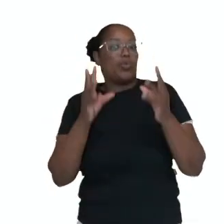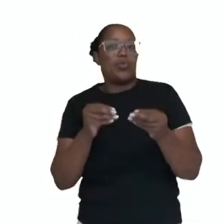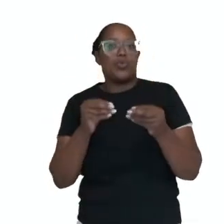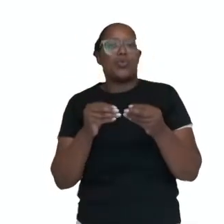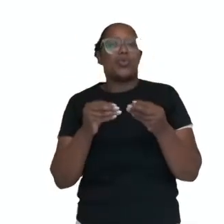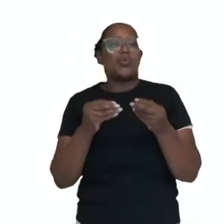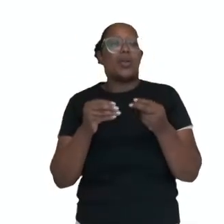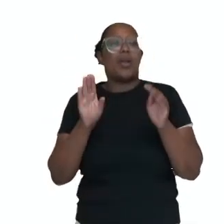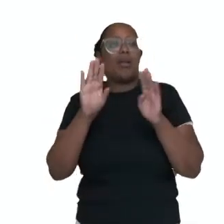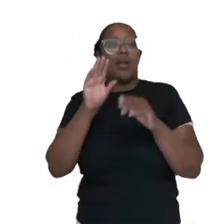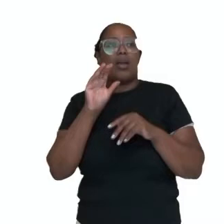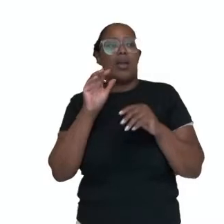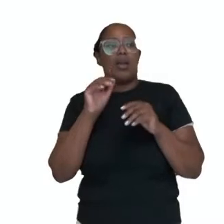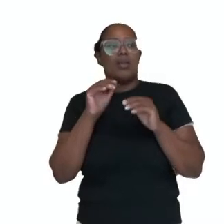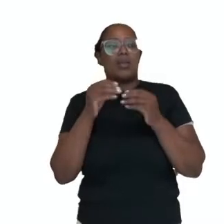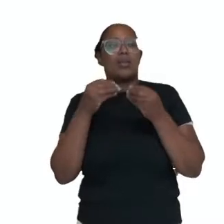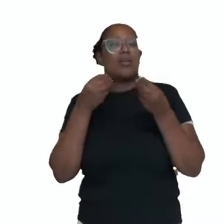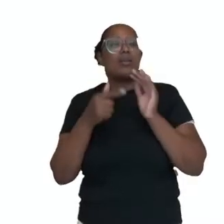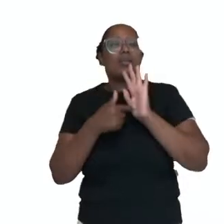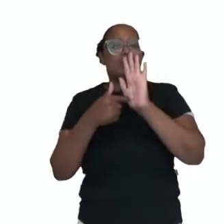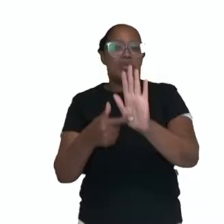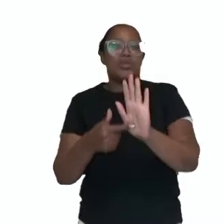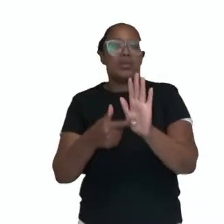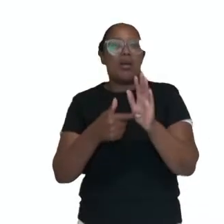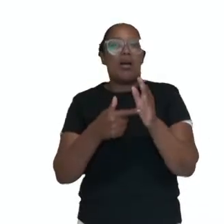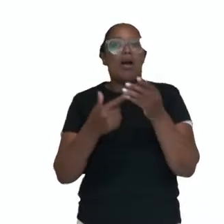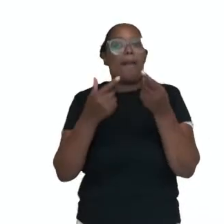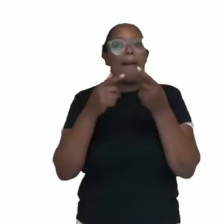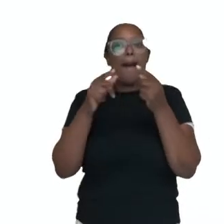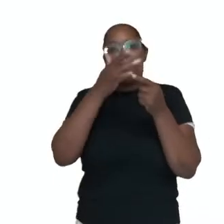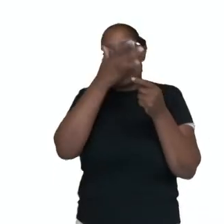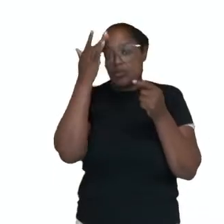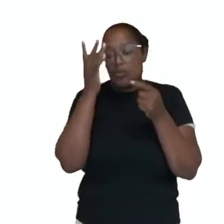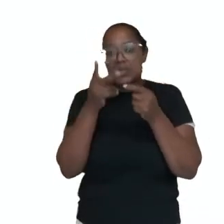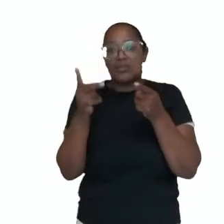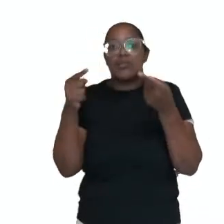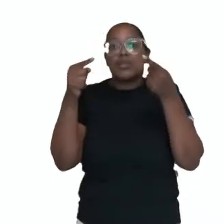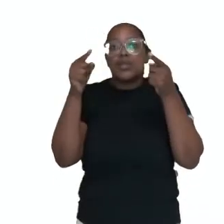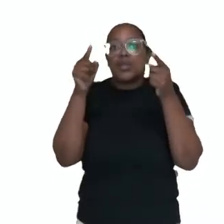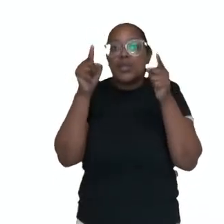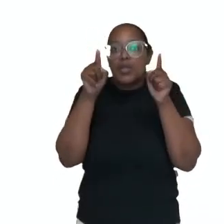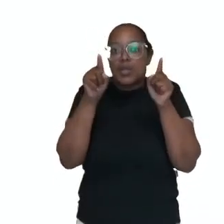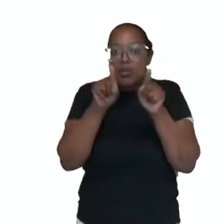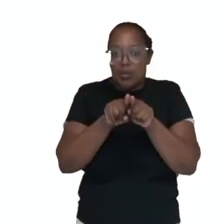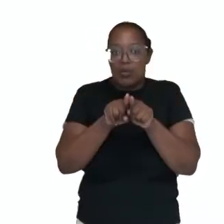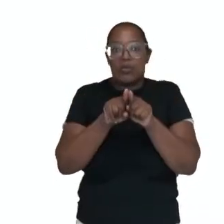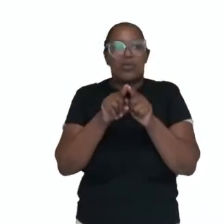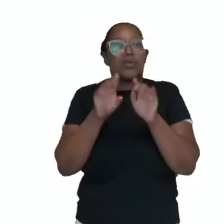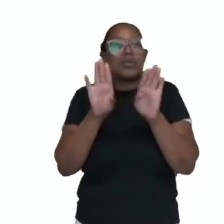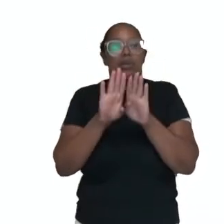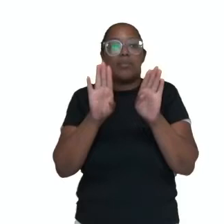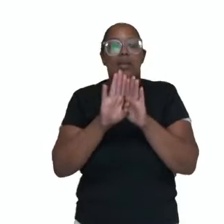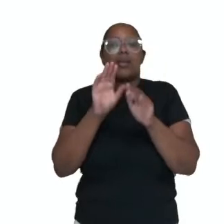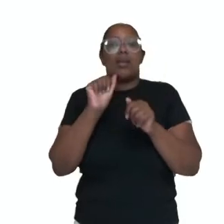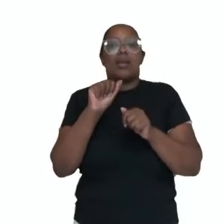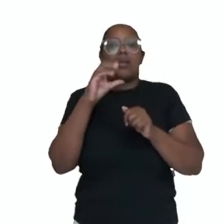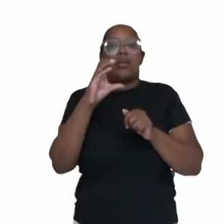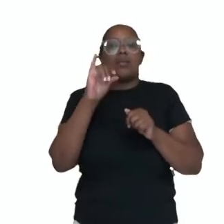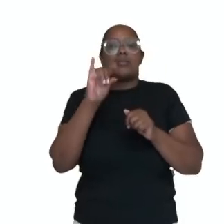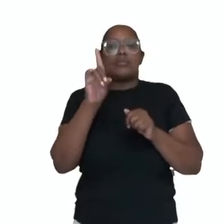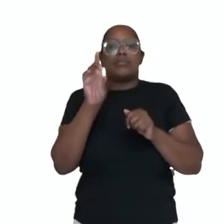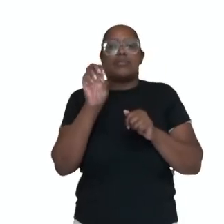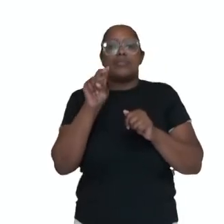que faz o ser humano ser ser humano. E acidente é o atributo que uma substância pode ter ou